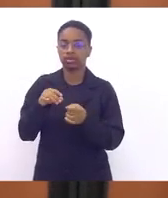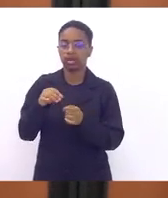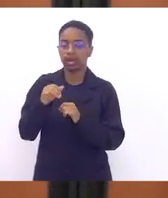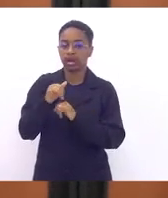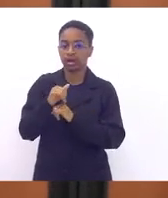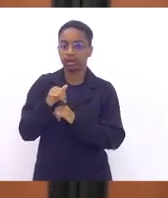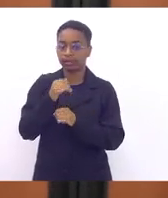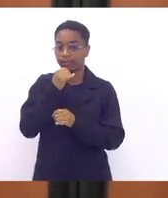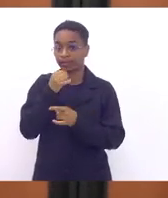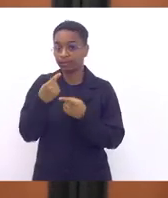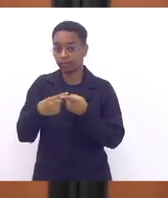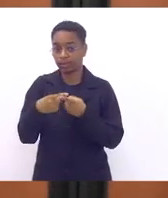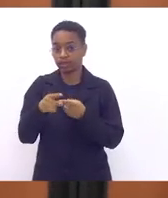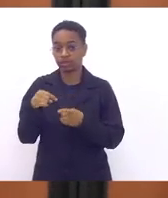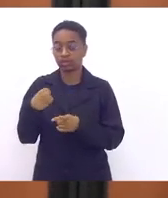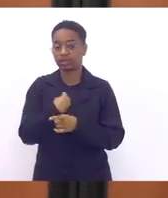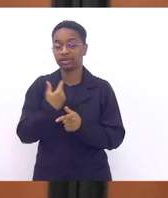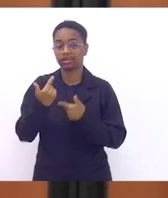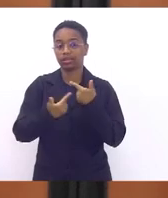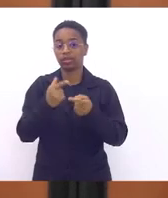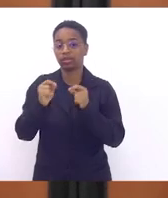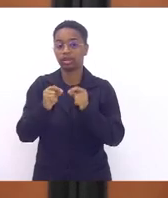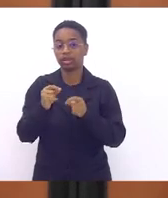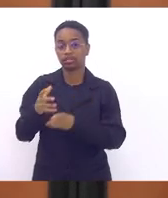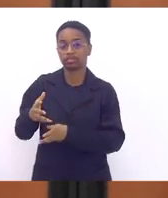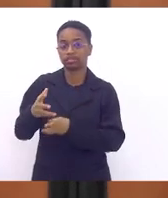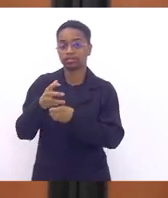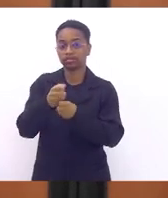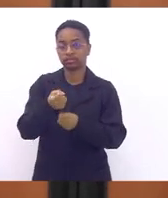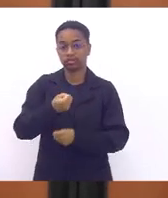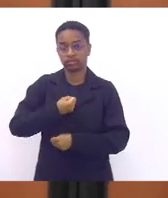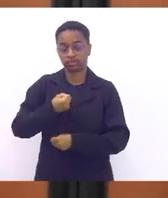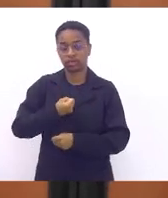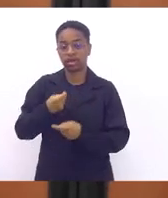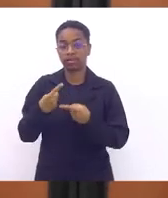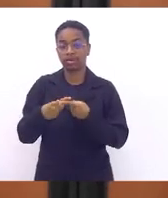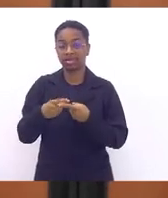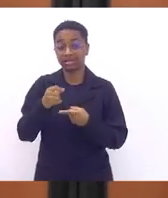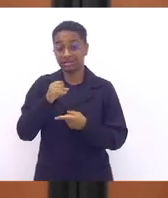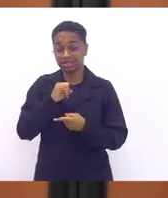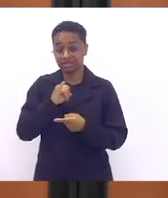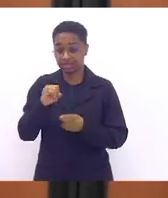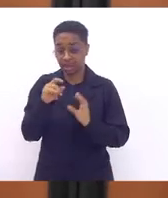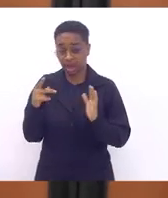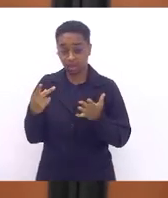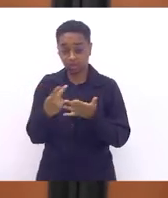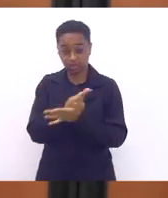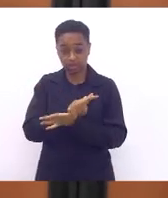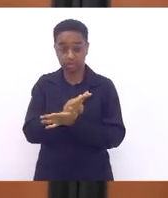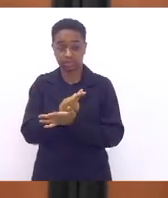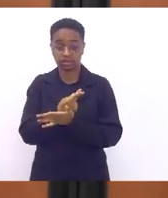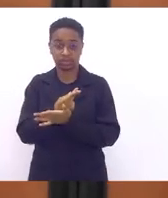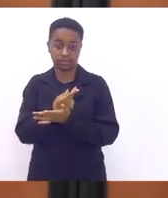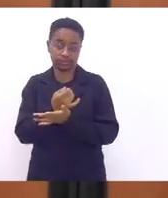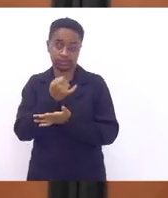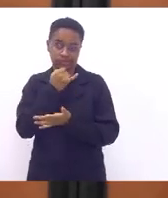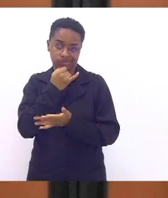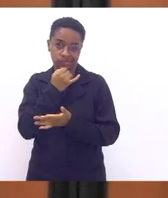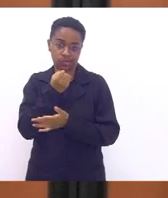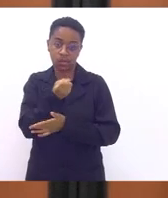caso, porque a gente trabalha com estimativa, né? O município teve uma estimativa de tantos casos, nós vamos, né, o recurso pressupõe